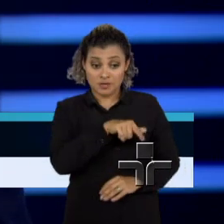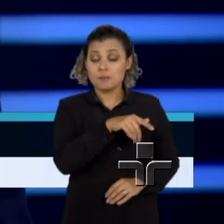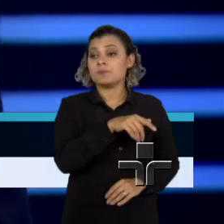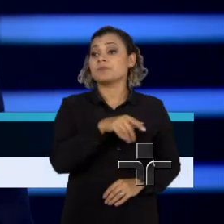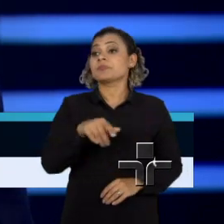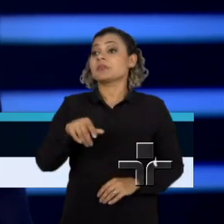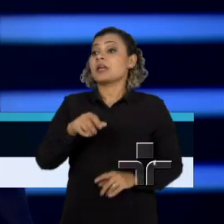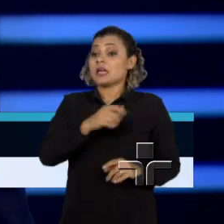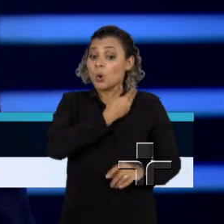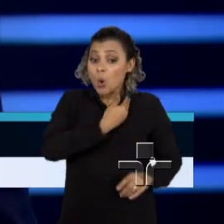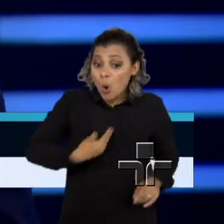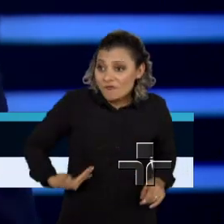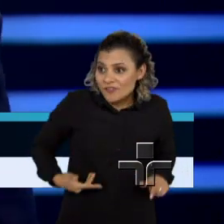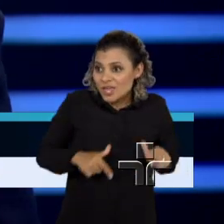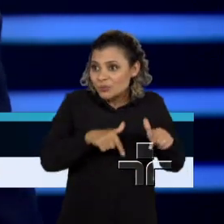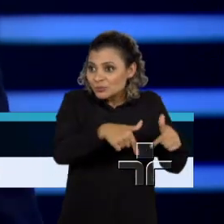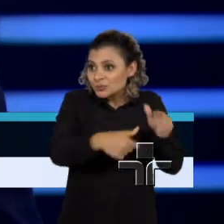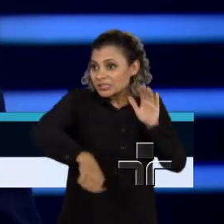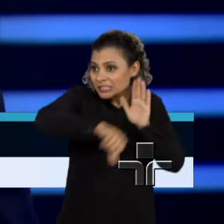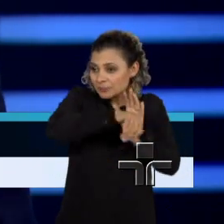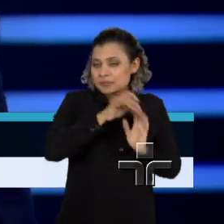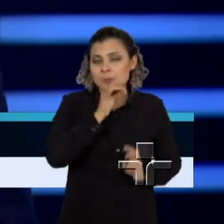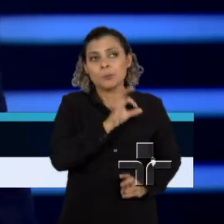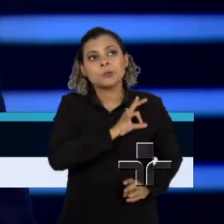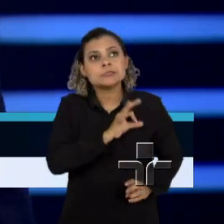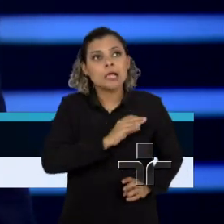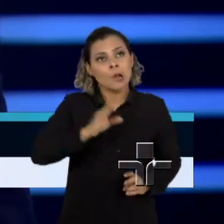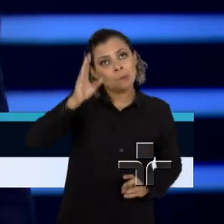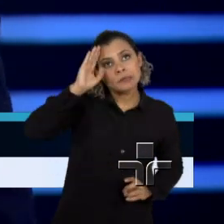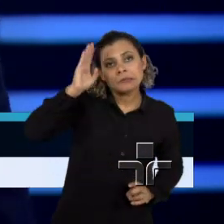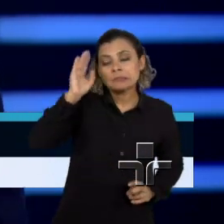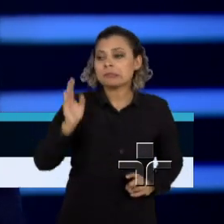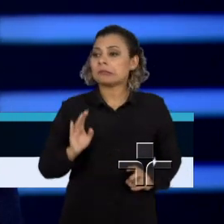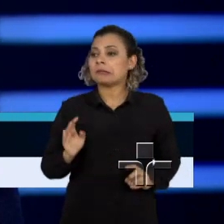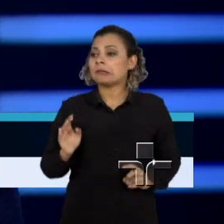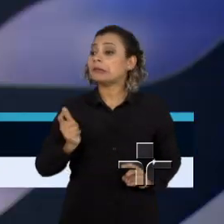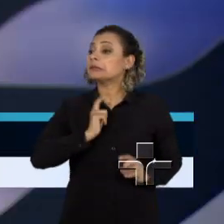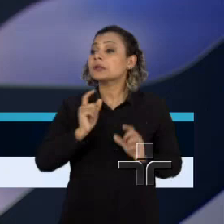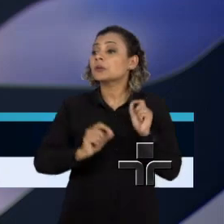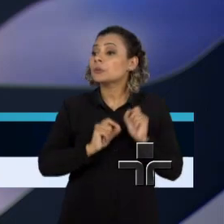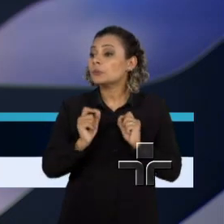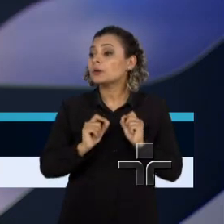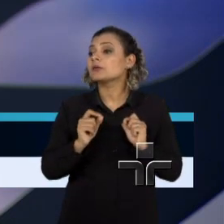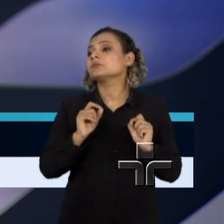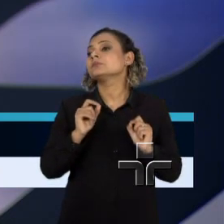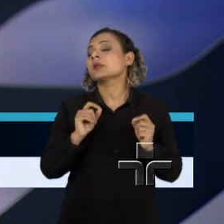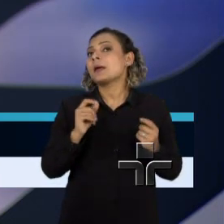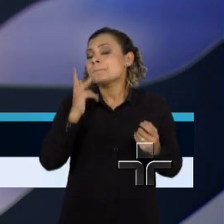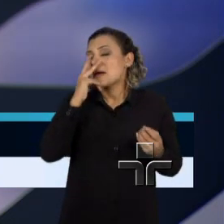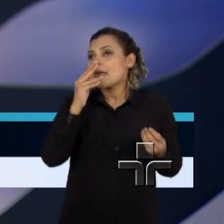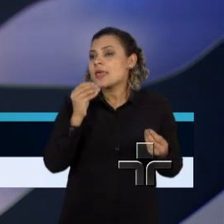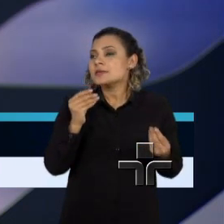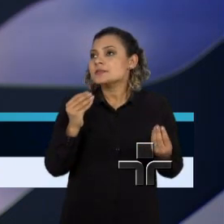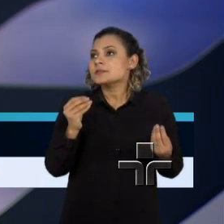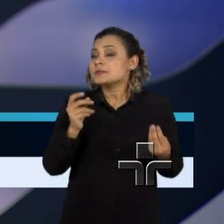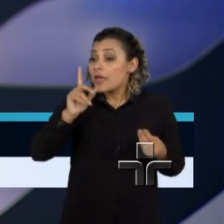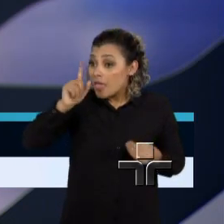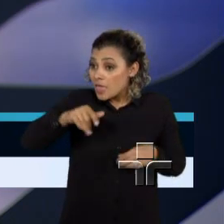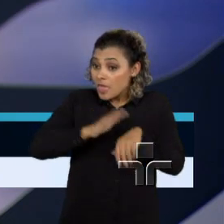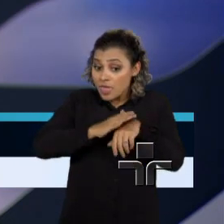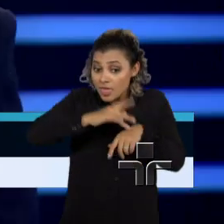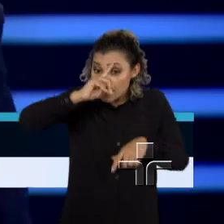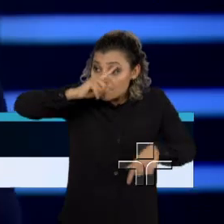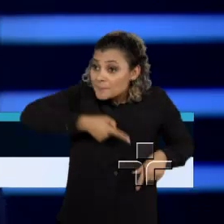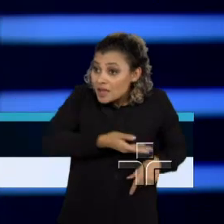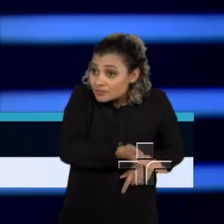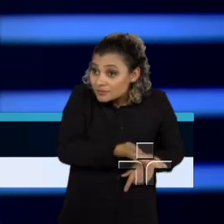agente do Estado, tá certo? Um policial, um militar, etc., ele parte de um princípio onde ele é uma autoridade